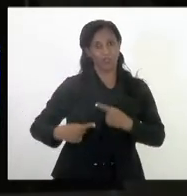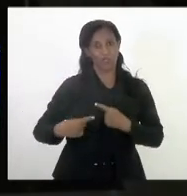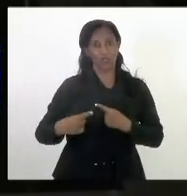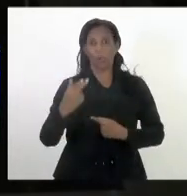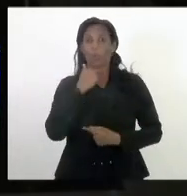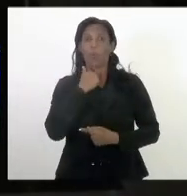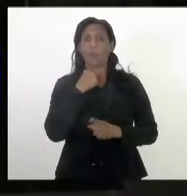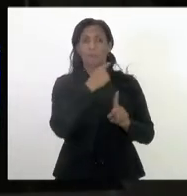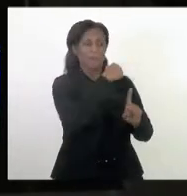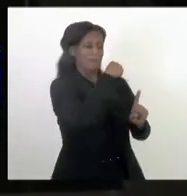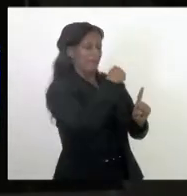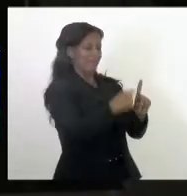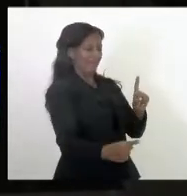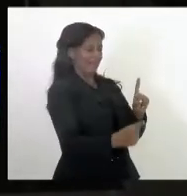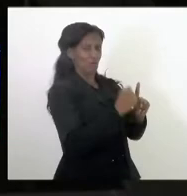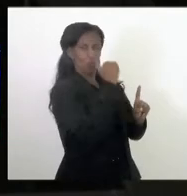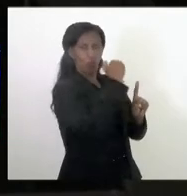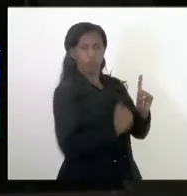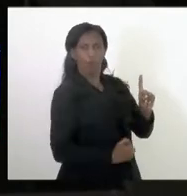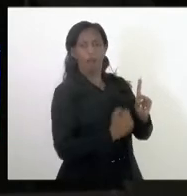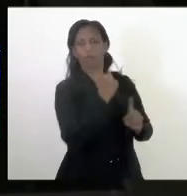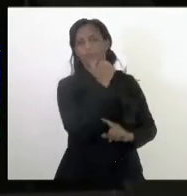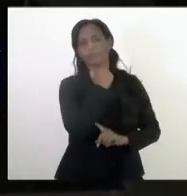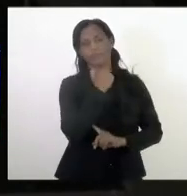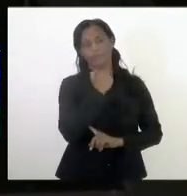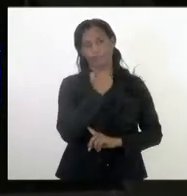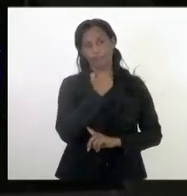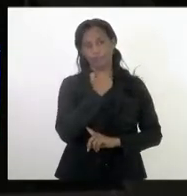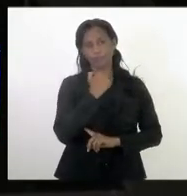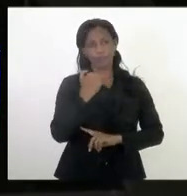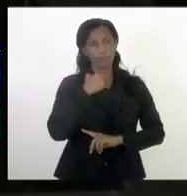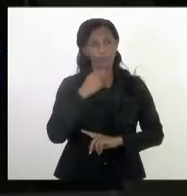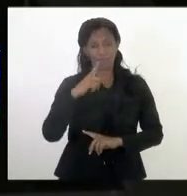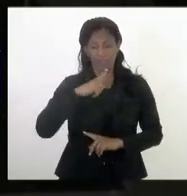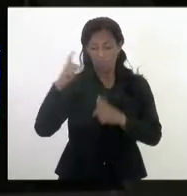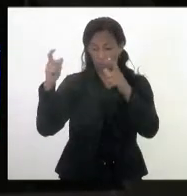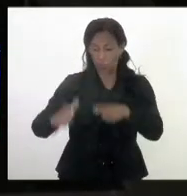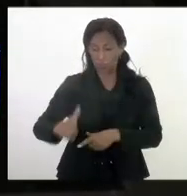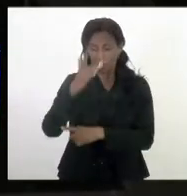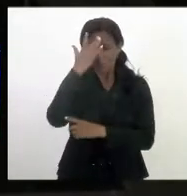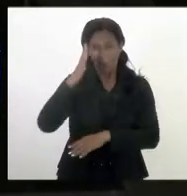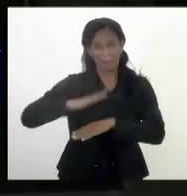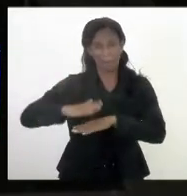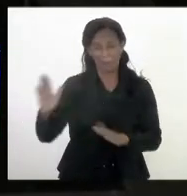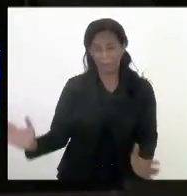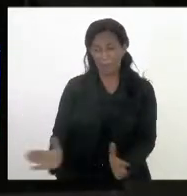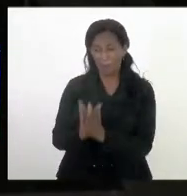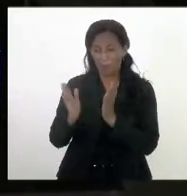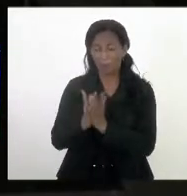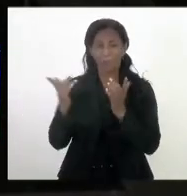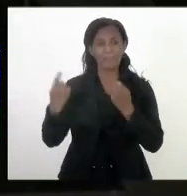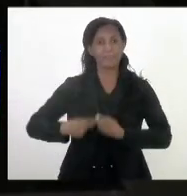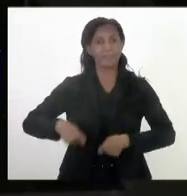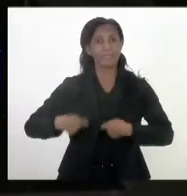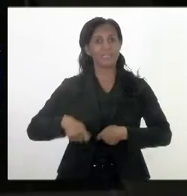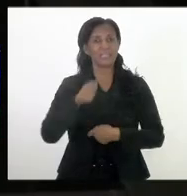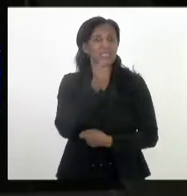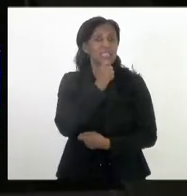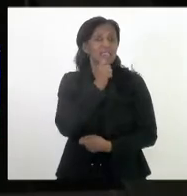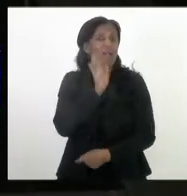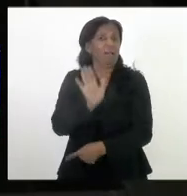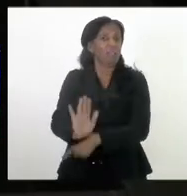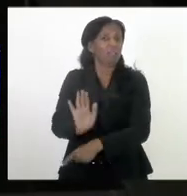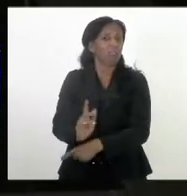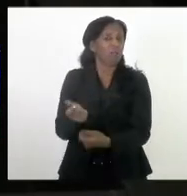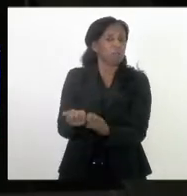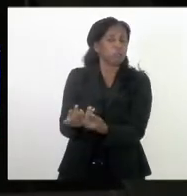não pode ser colocada critérios onde a população que mais precisa não esteja ali